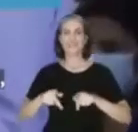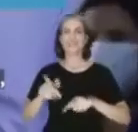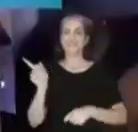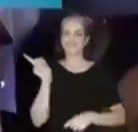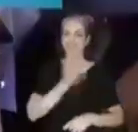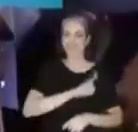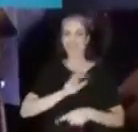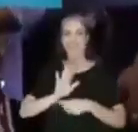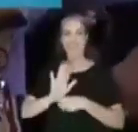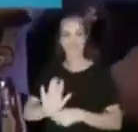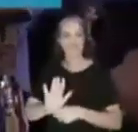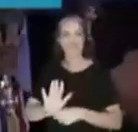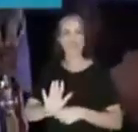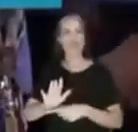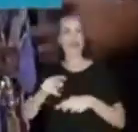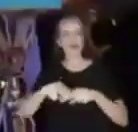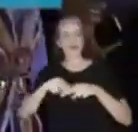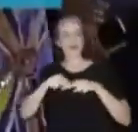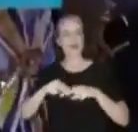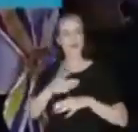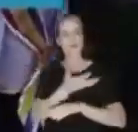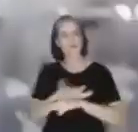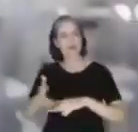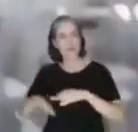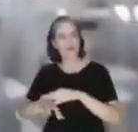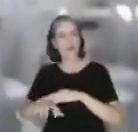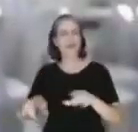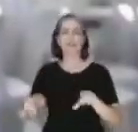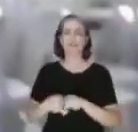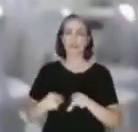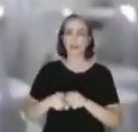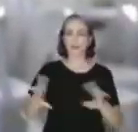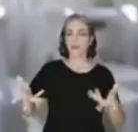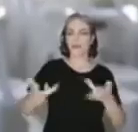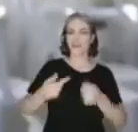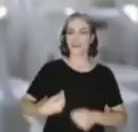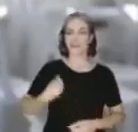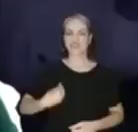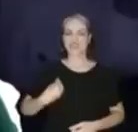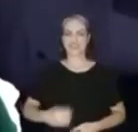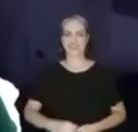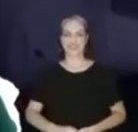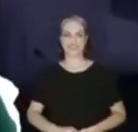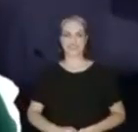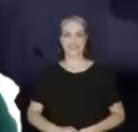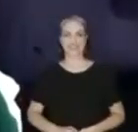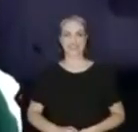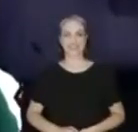beneficiando não só as questões ambientais, como as questões atinentes à qualidade de vida.